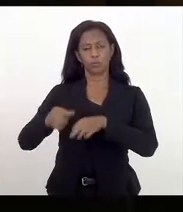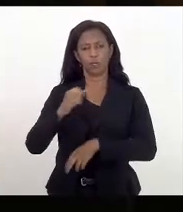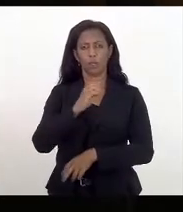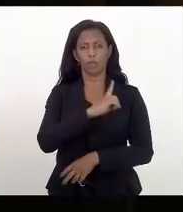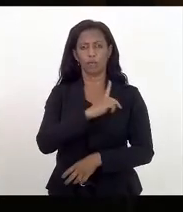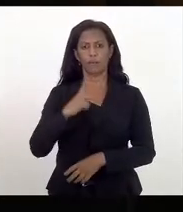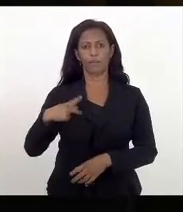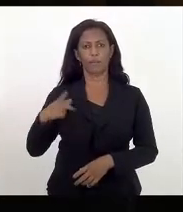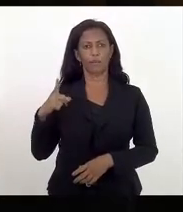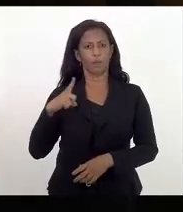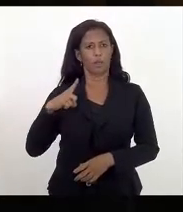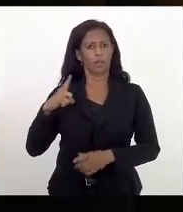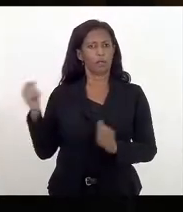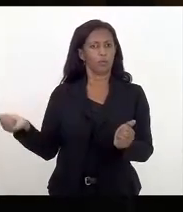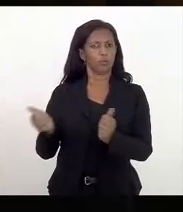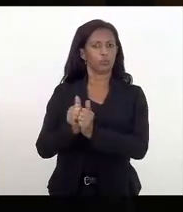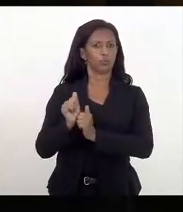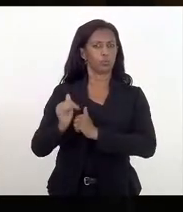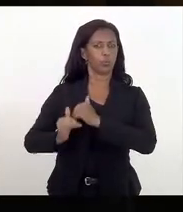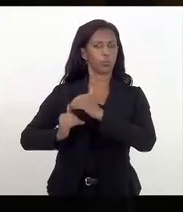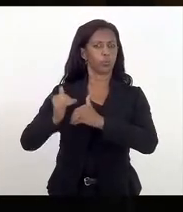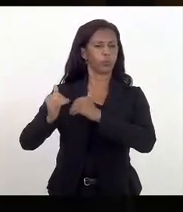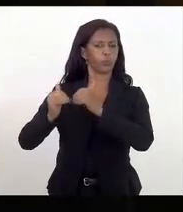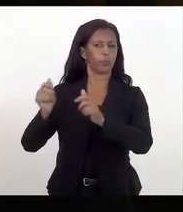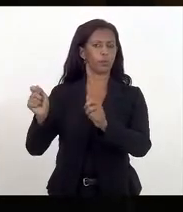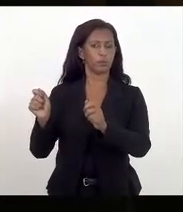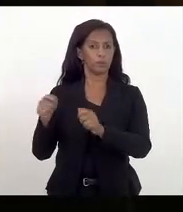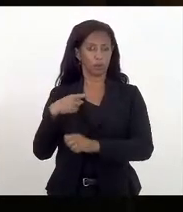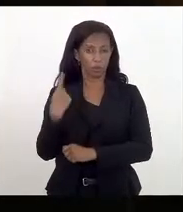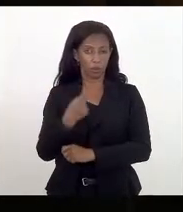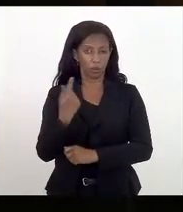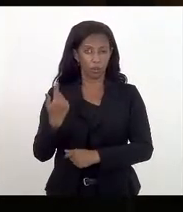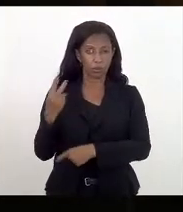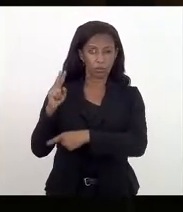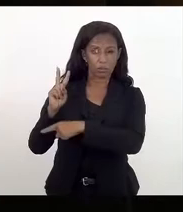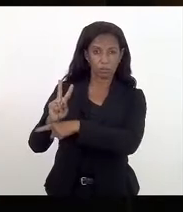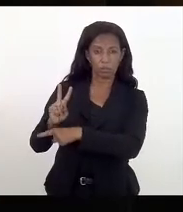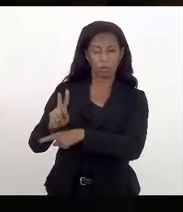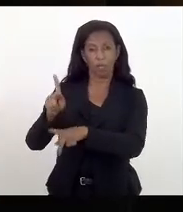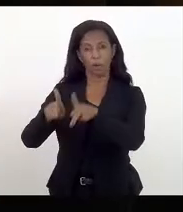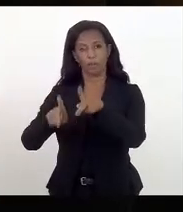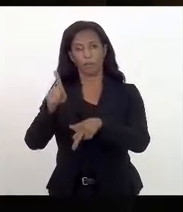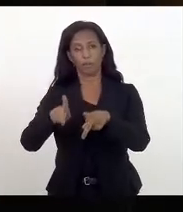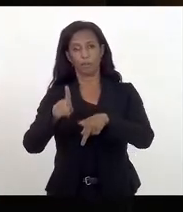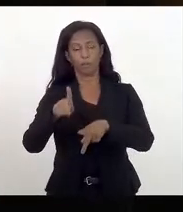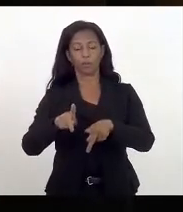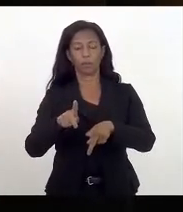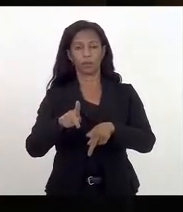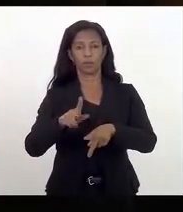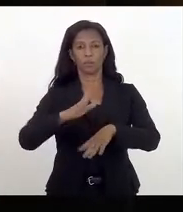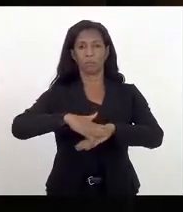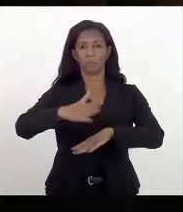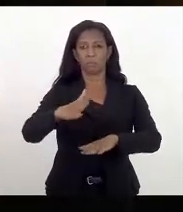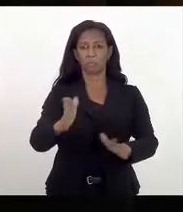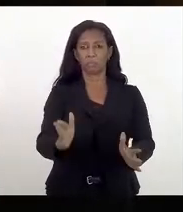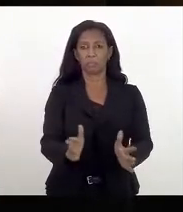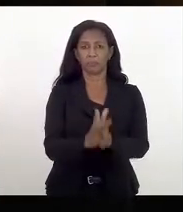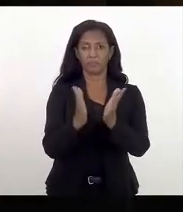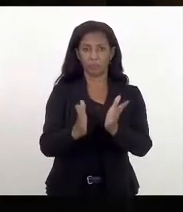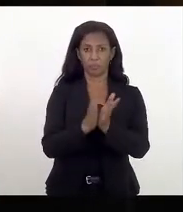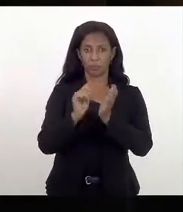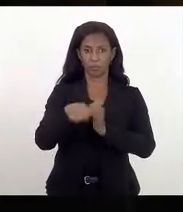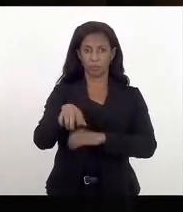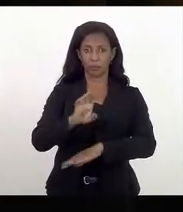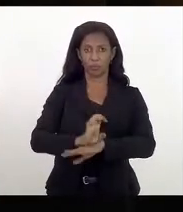construído conosco, nós que defendemos aqui a população mais vulnerável do nosso Estado,